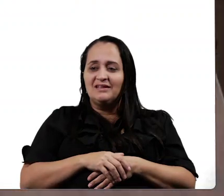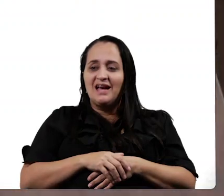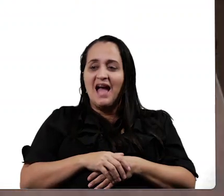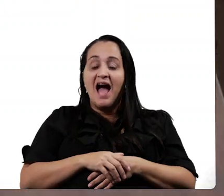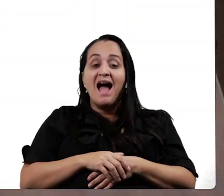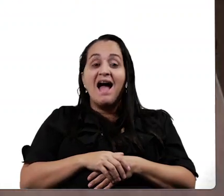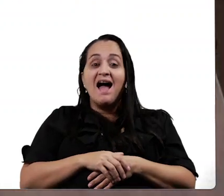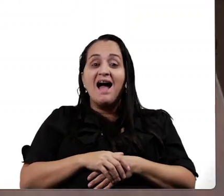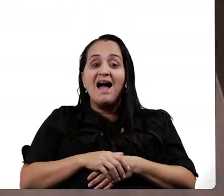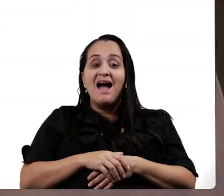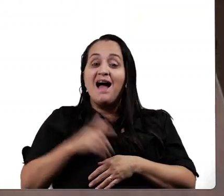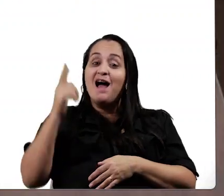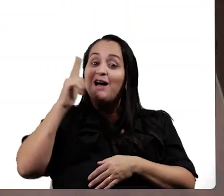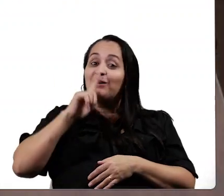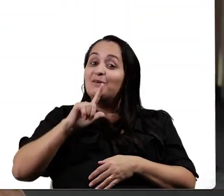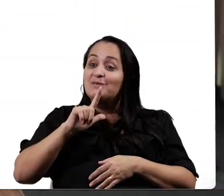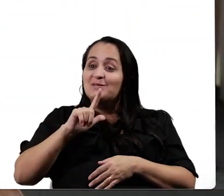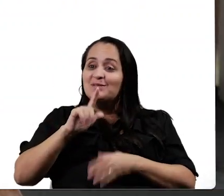vez